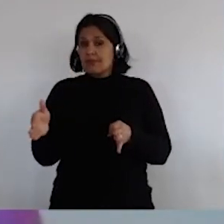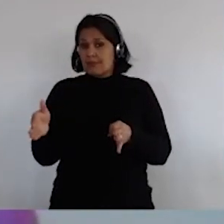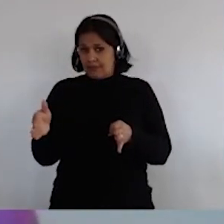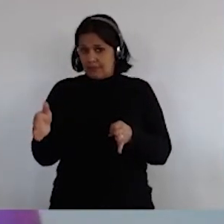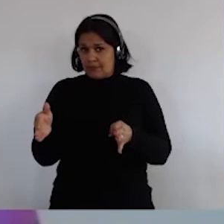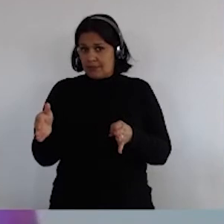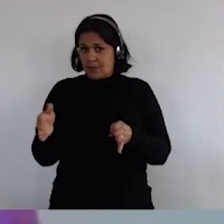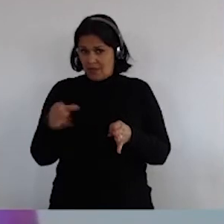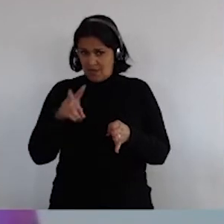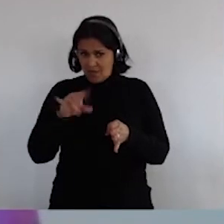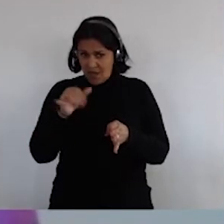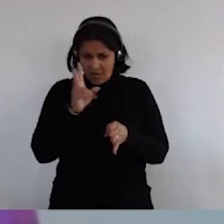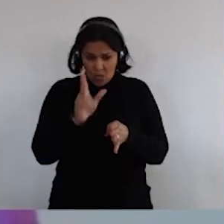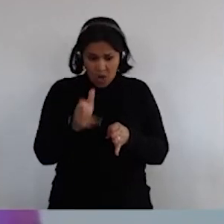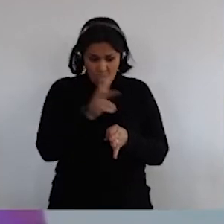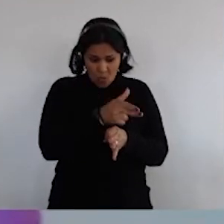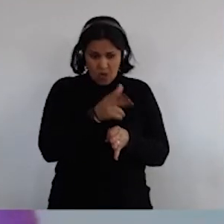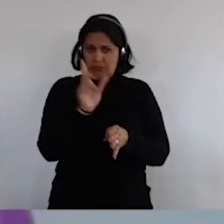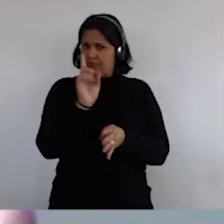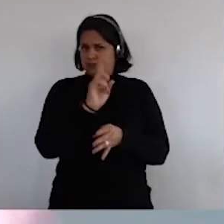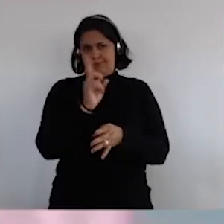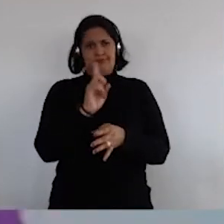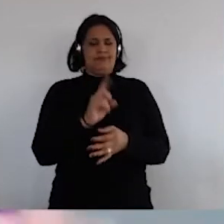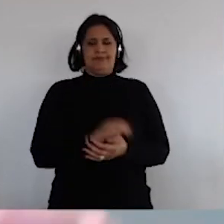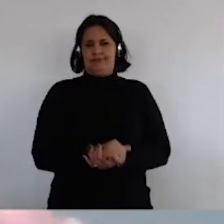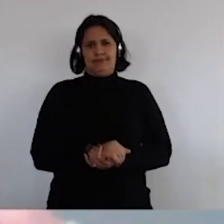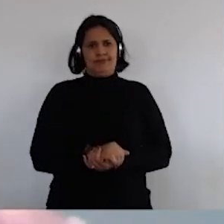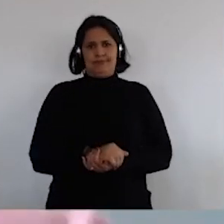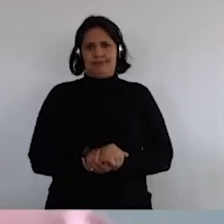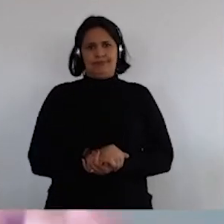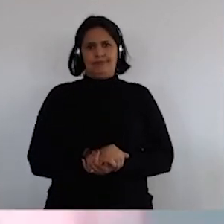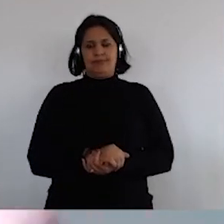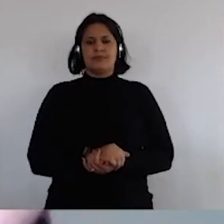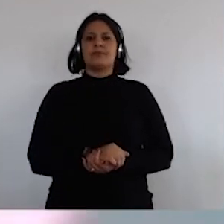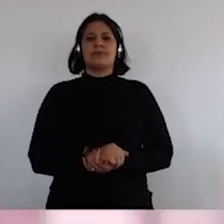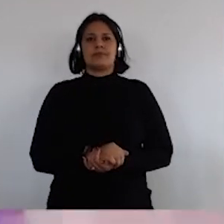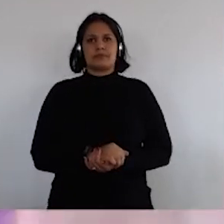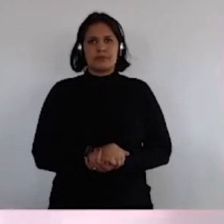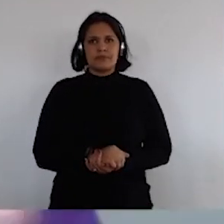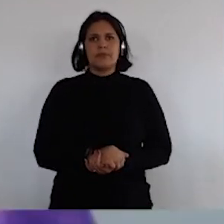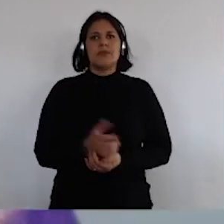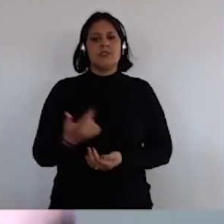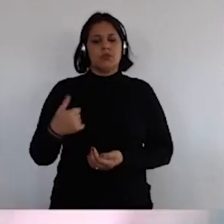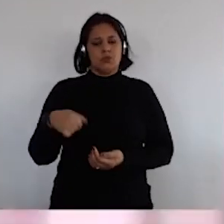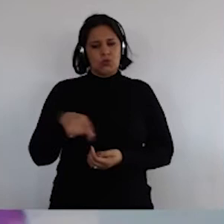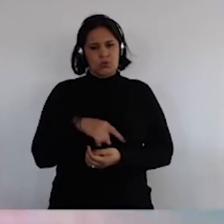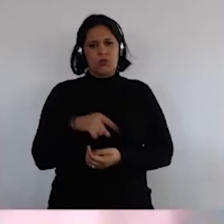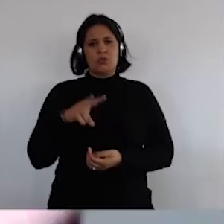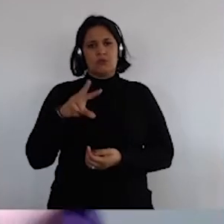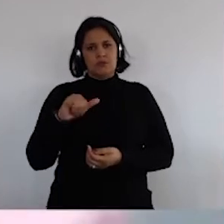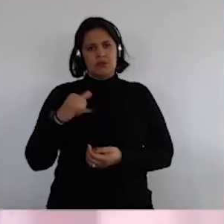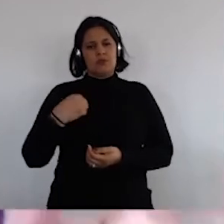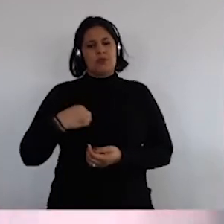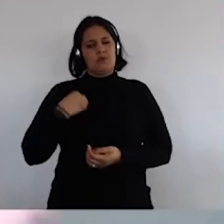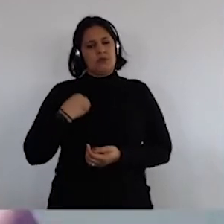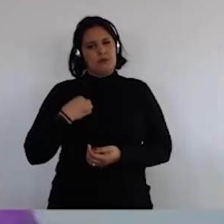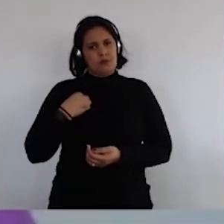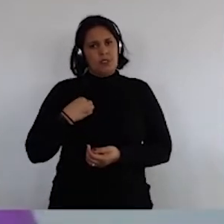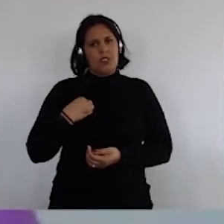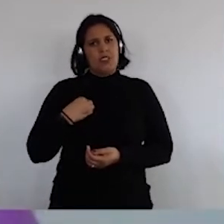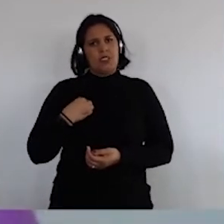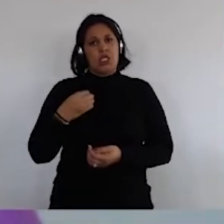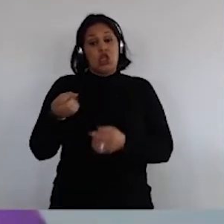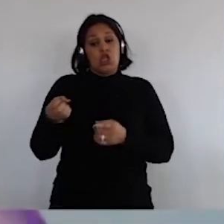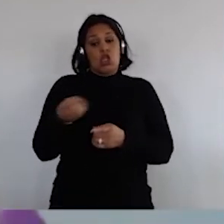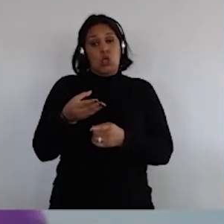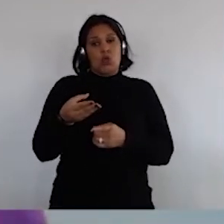nada, meus amigos, será como antes. E como se fala, Passaremos a viver um novo